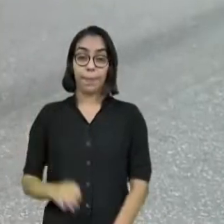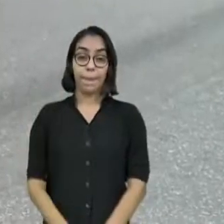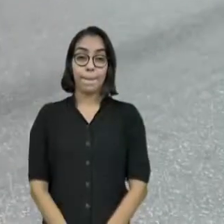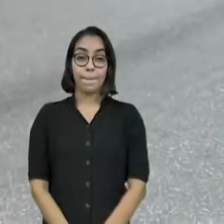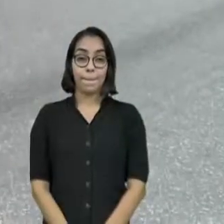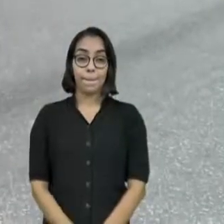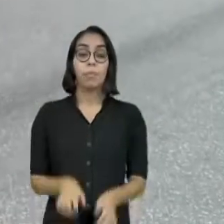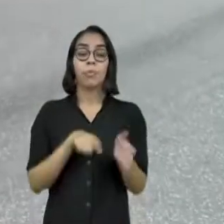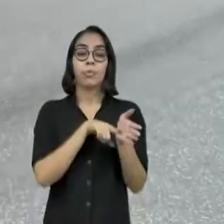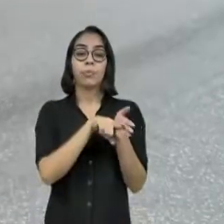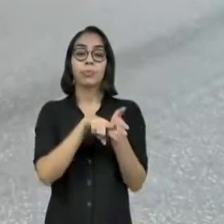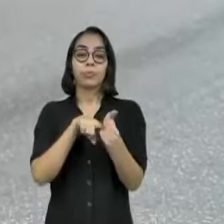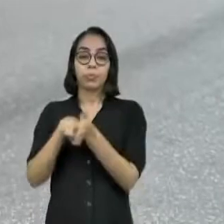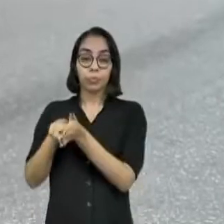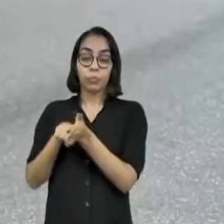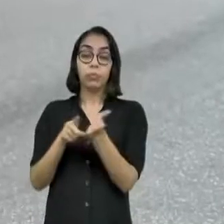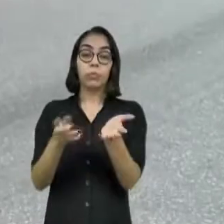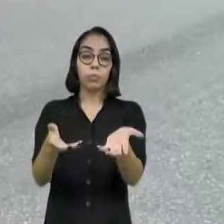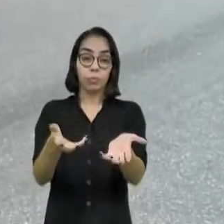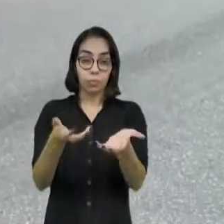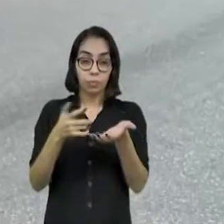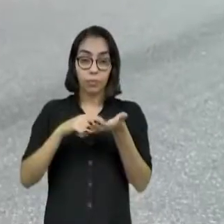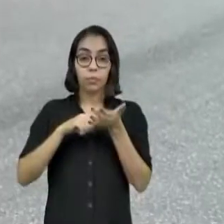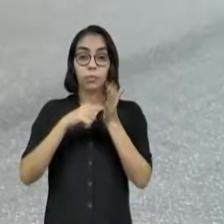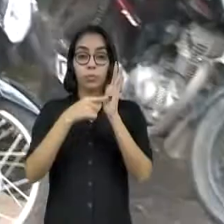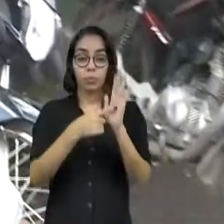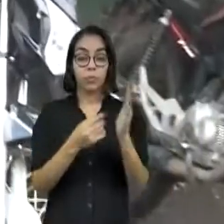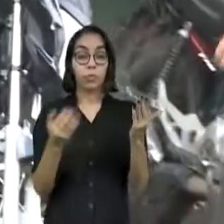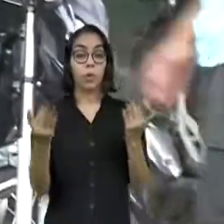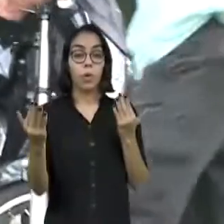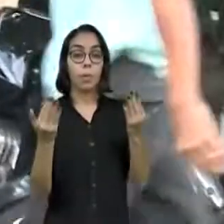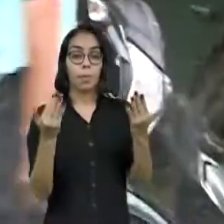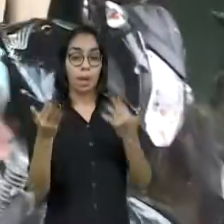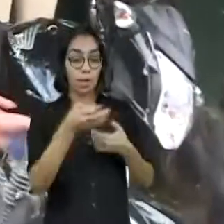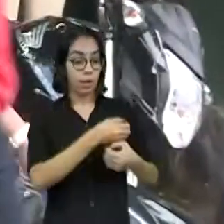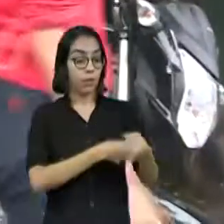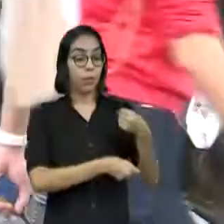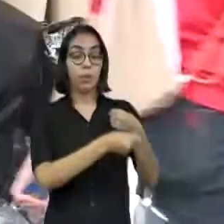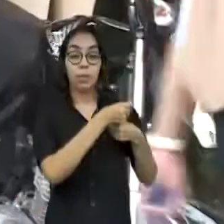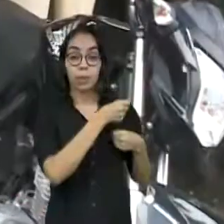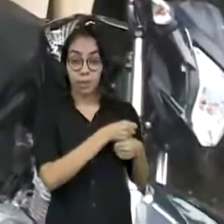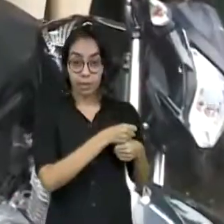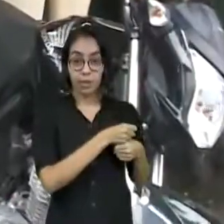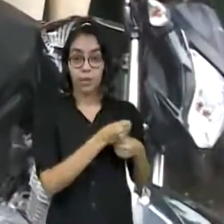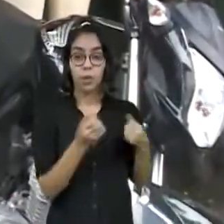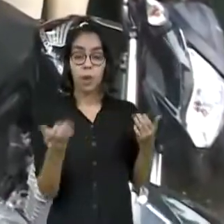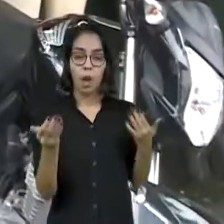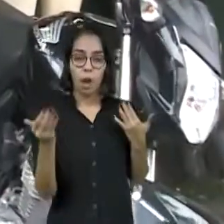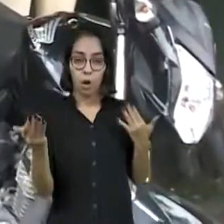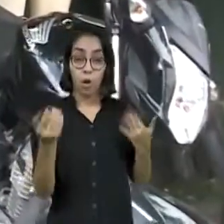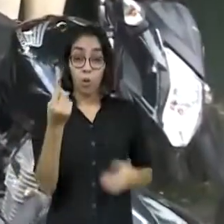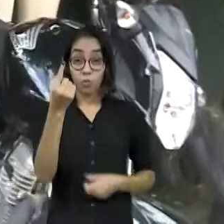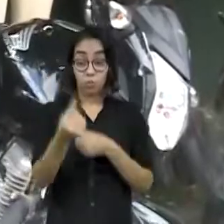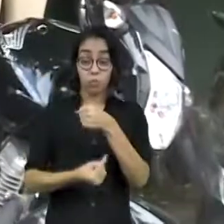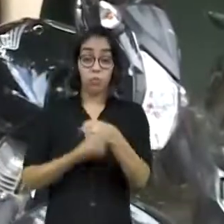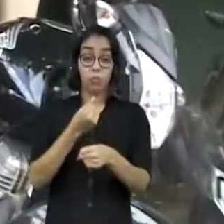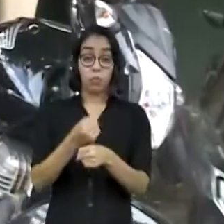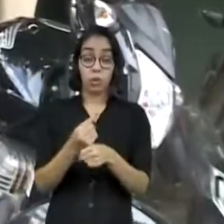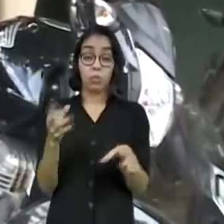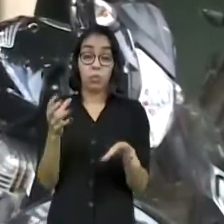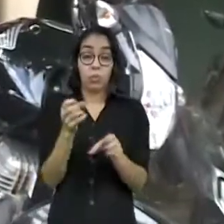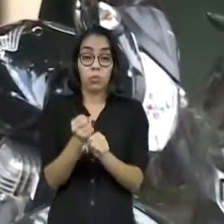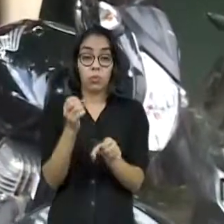no comparativo anual entre fevereiro de 2021 e fevereiro de 2022, o Ceará computa alta